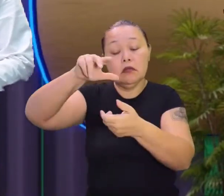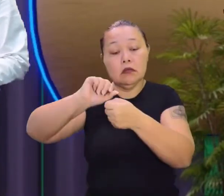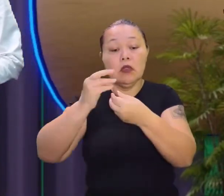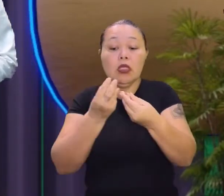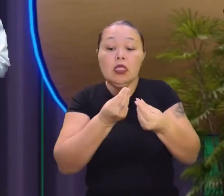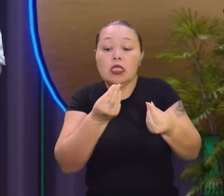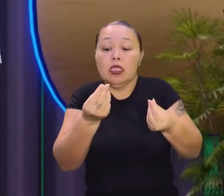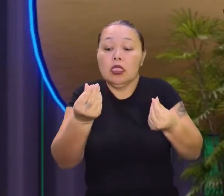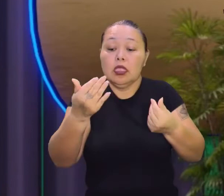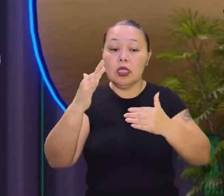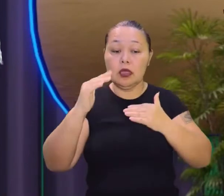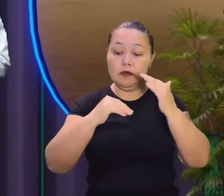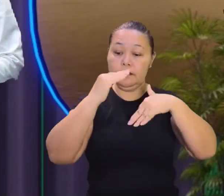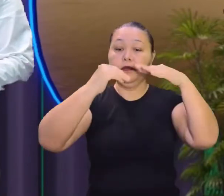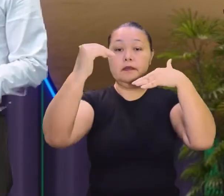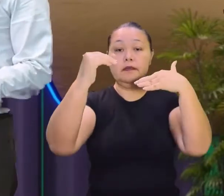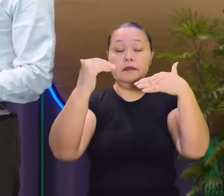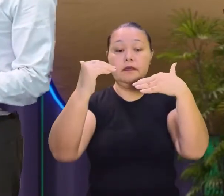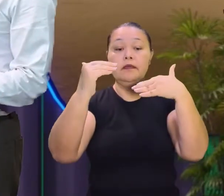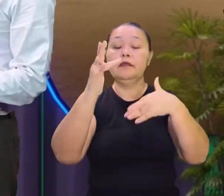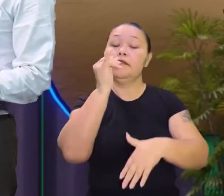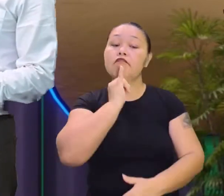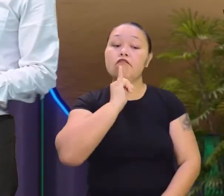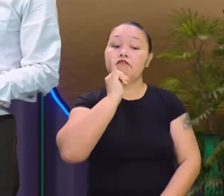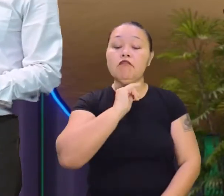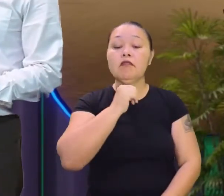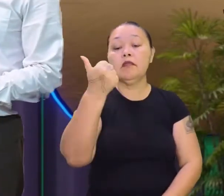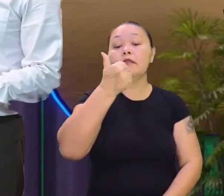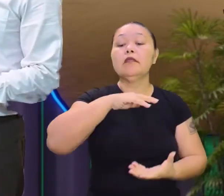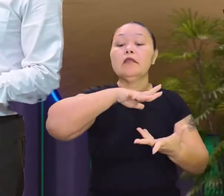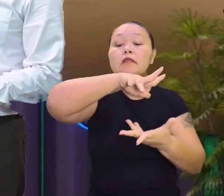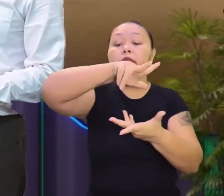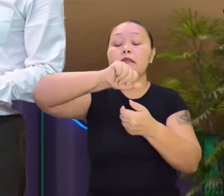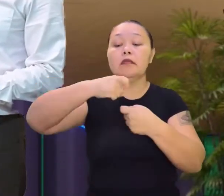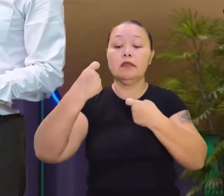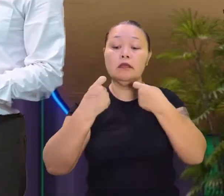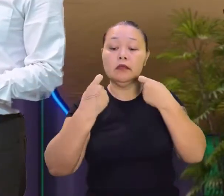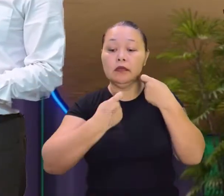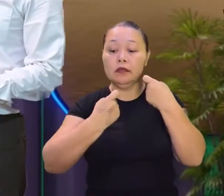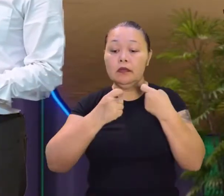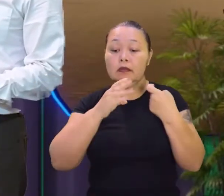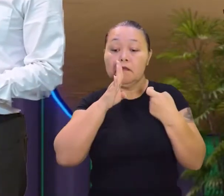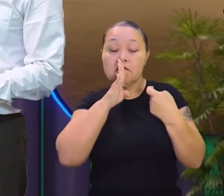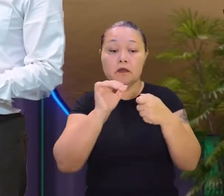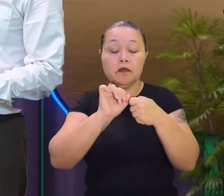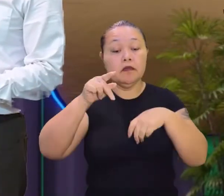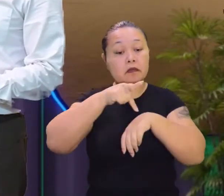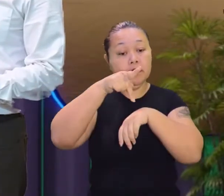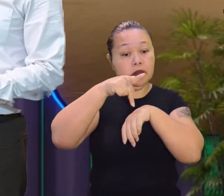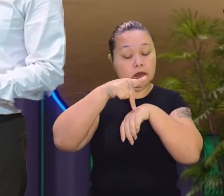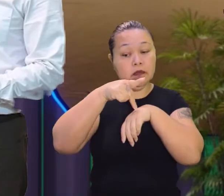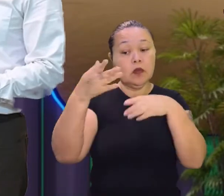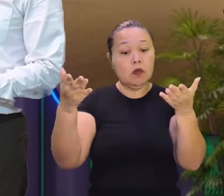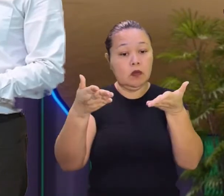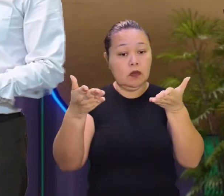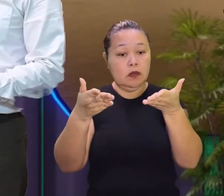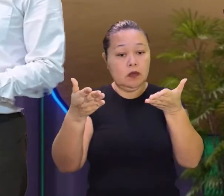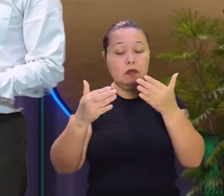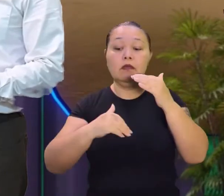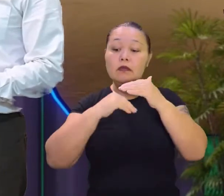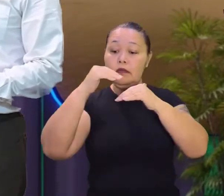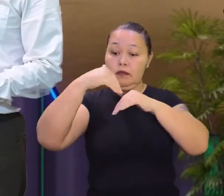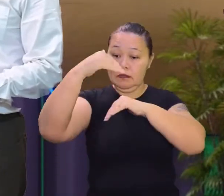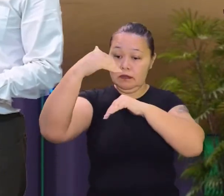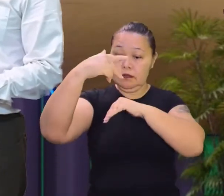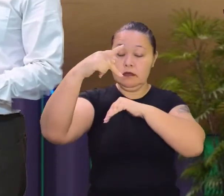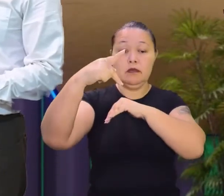mensurar o nível de desenvolvimento. Por exemplo, o primeiro mundo, quem era lá na Guerra Fria? Esses países que hoje são considerados